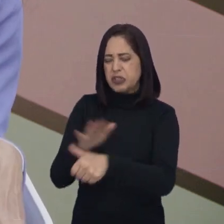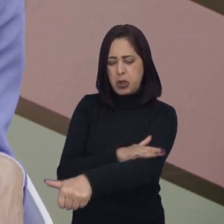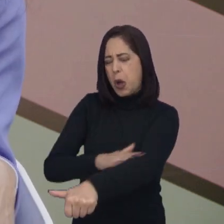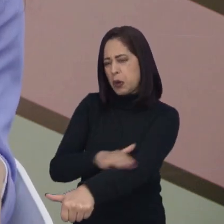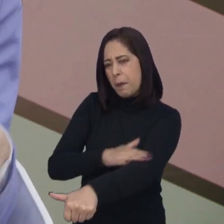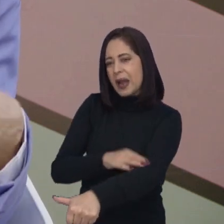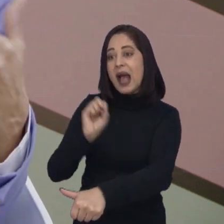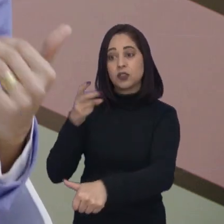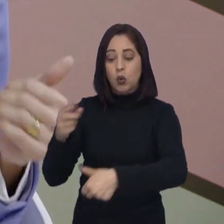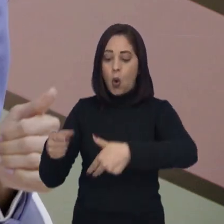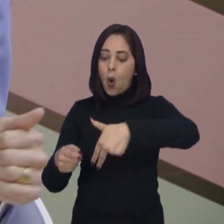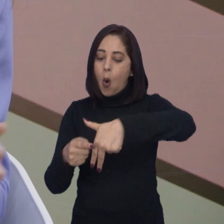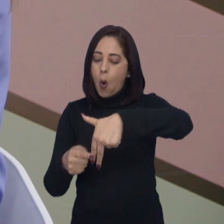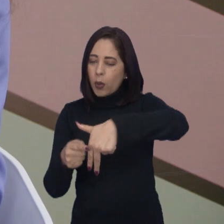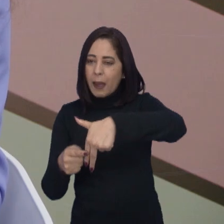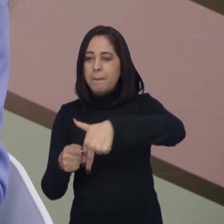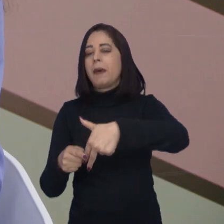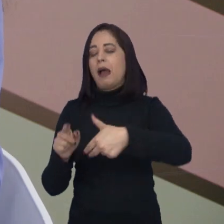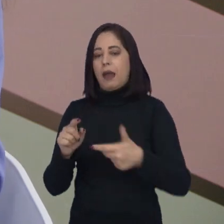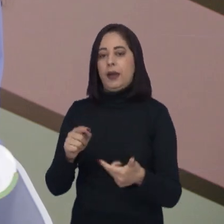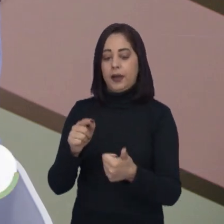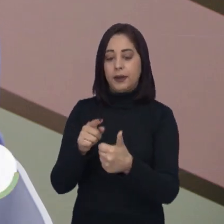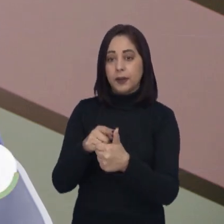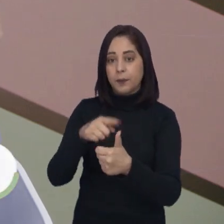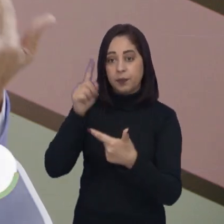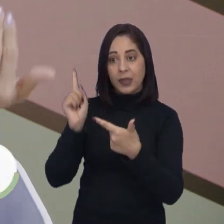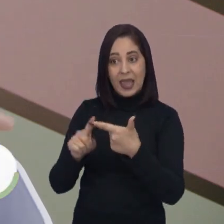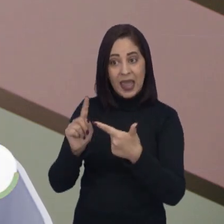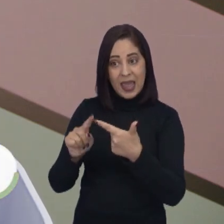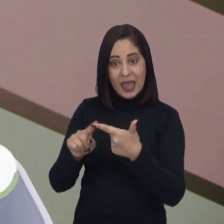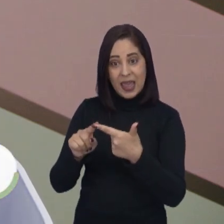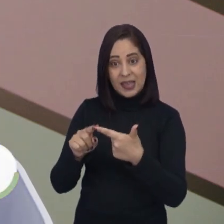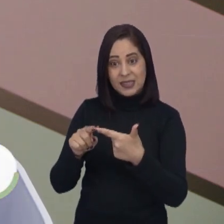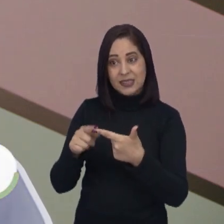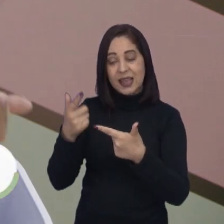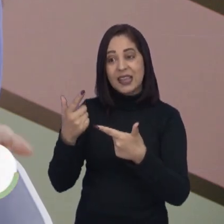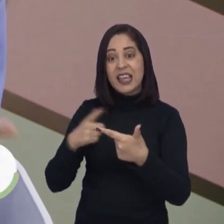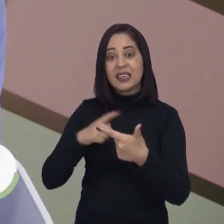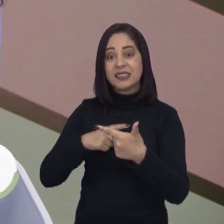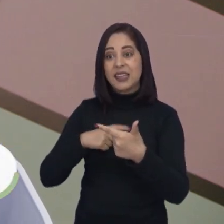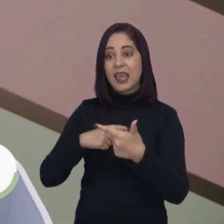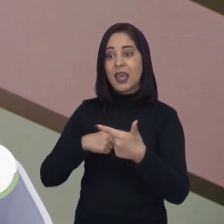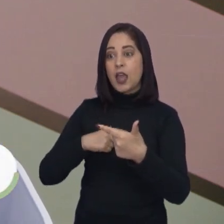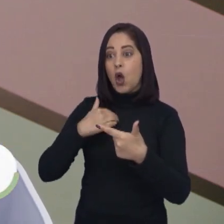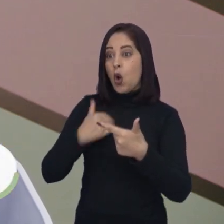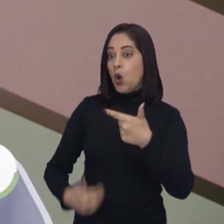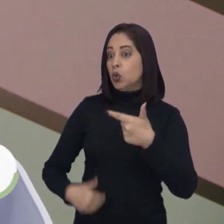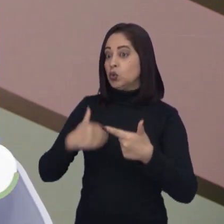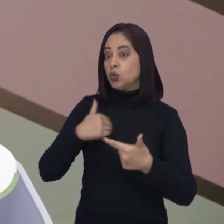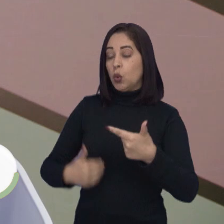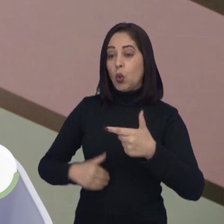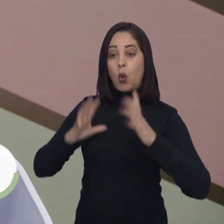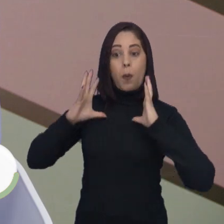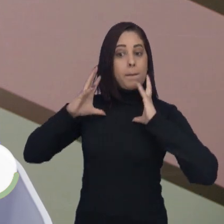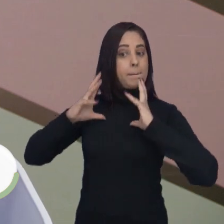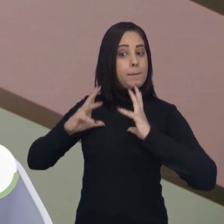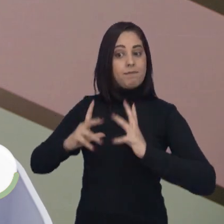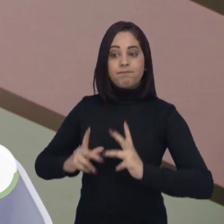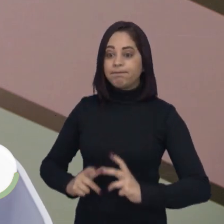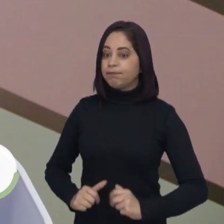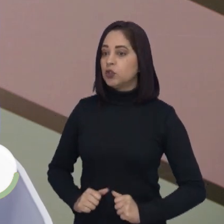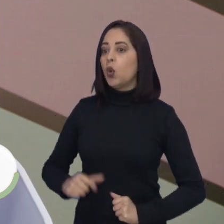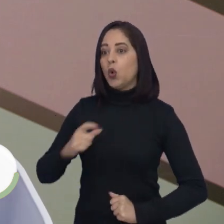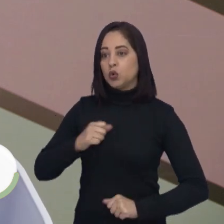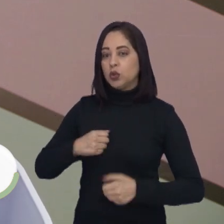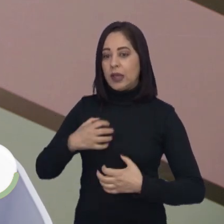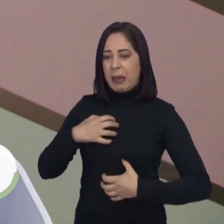braço ou numa perna, unilateral, ou o vitiligo universal, que é bilateral. E geralmente o prognóstico